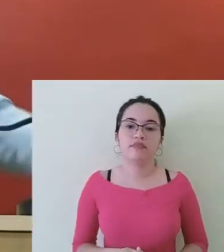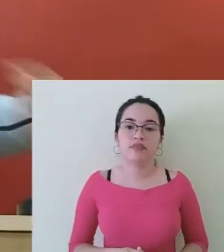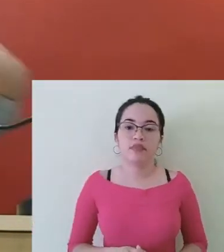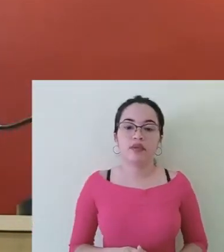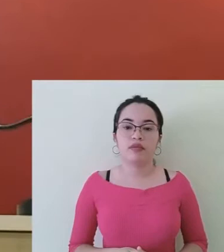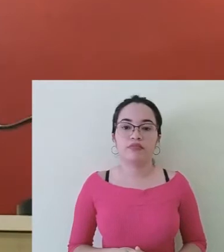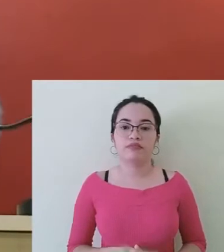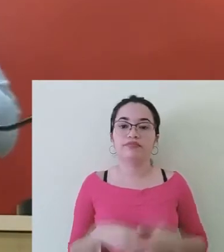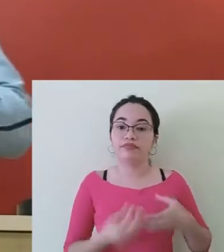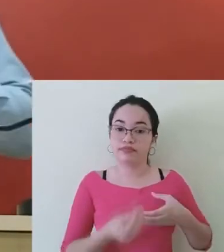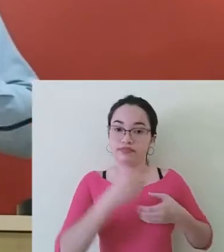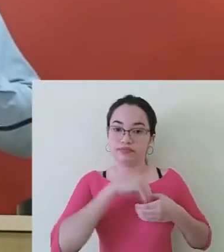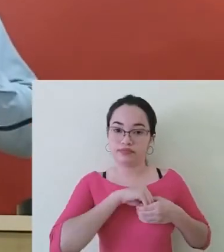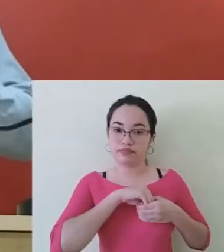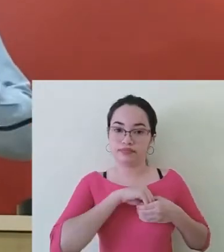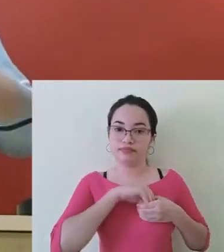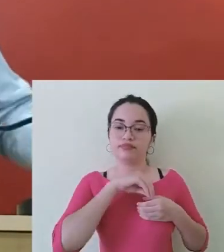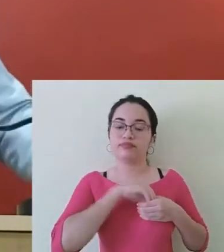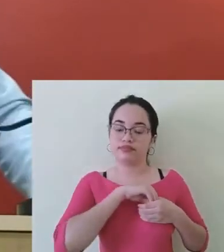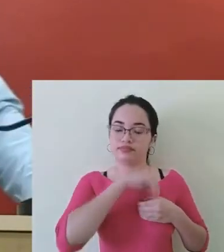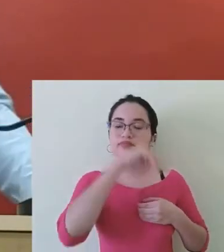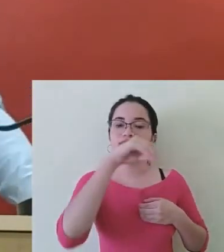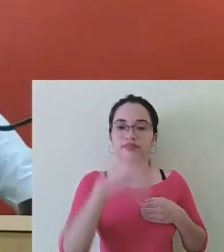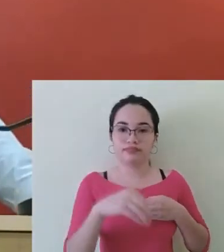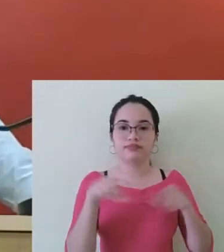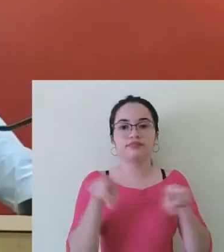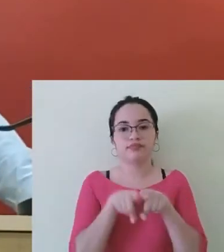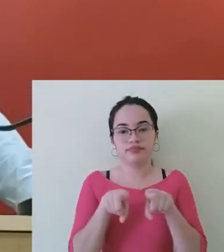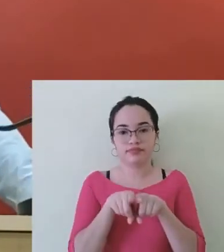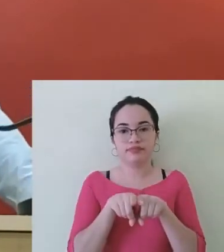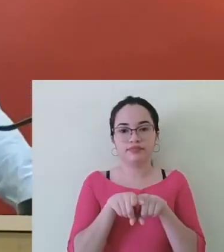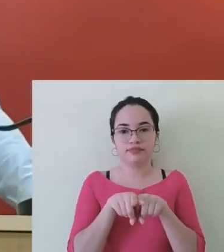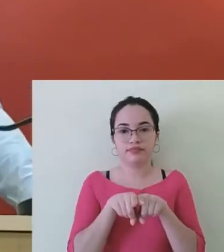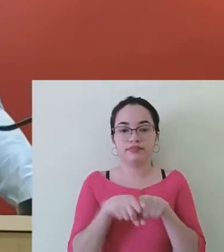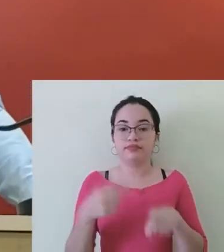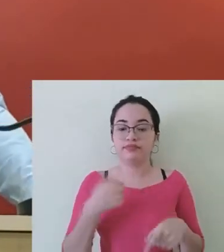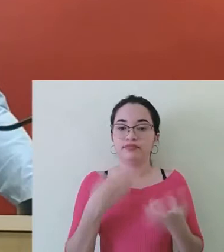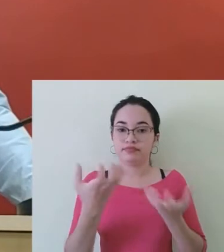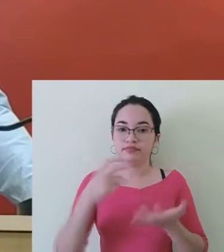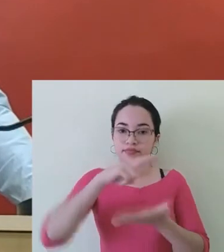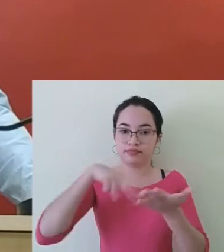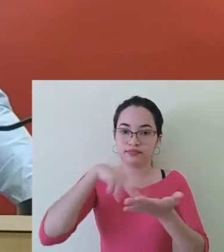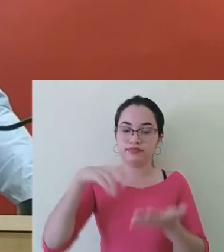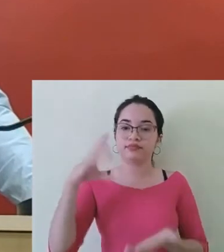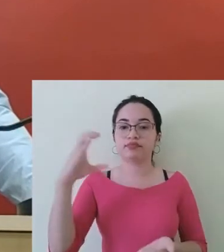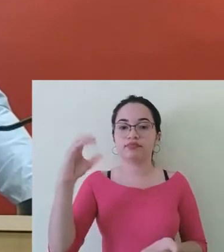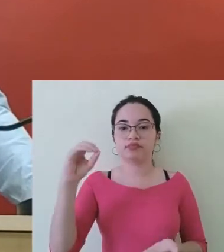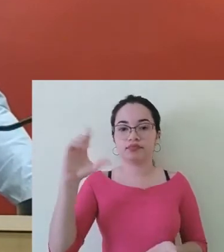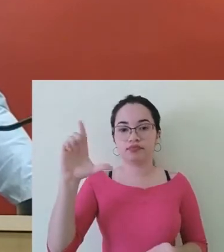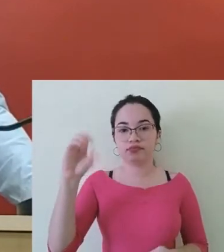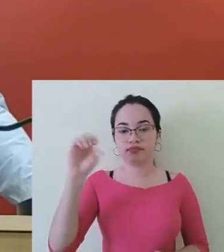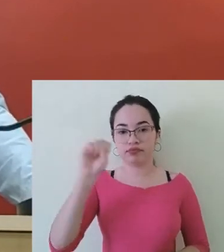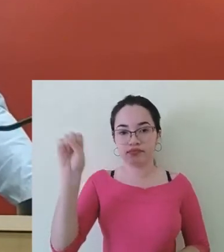Deus, tanto internamente como externamente. Eu queria ler também com